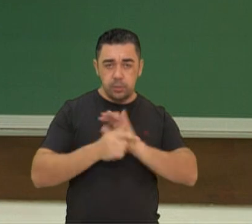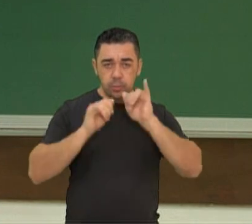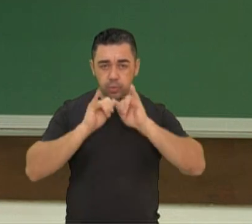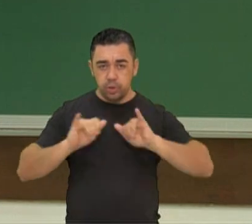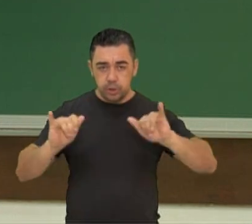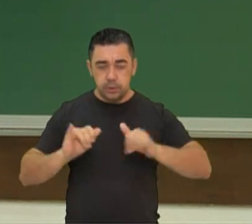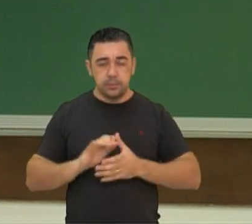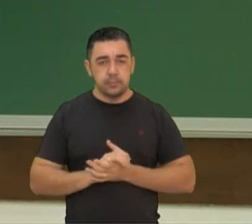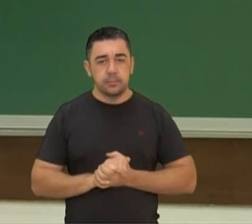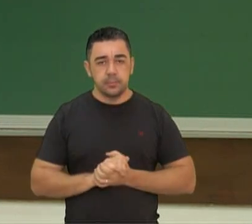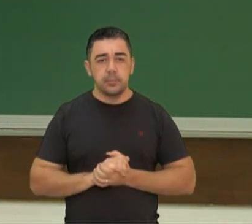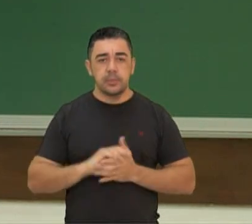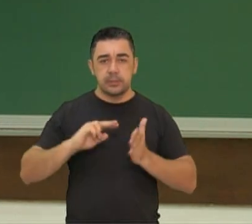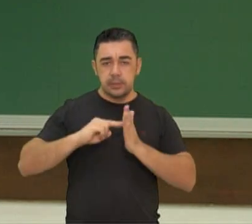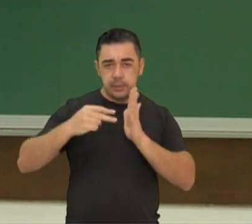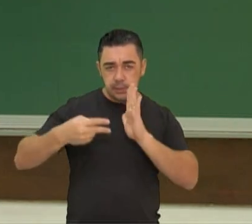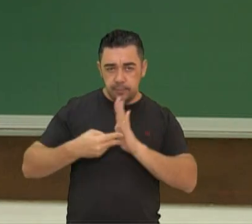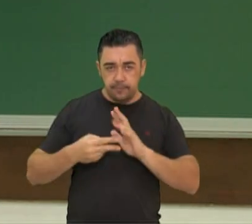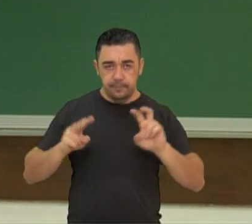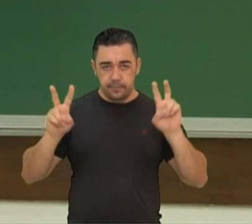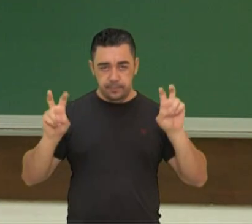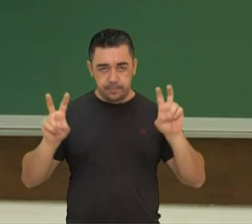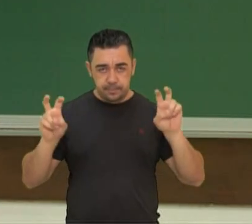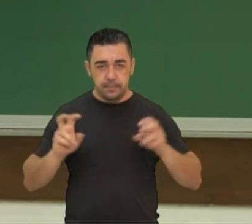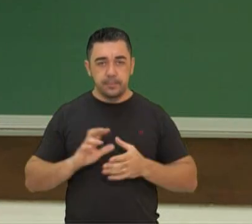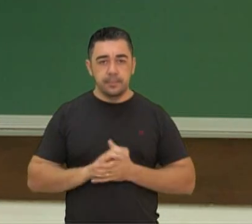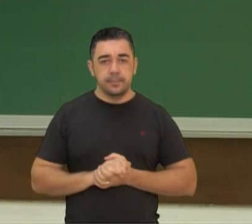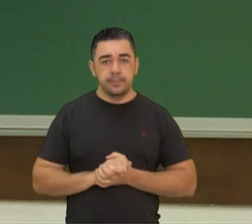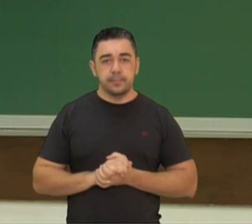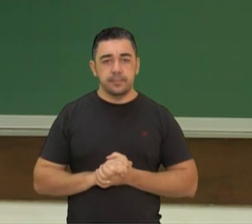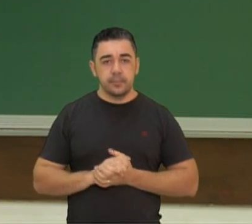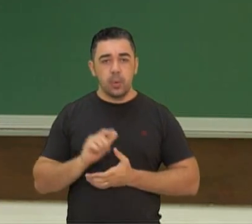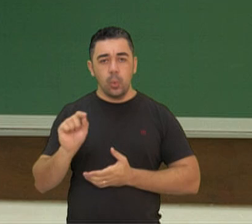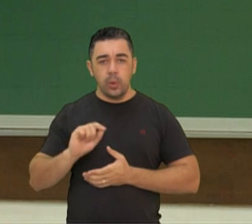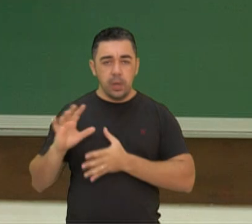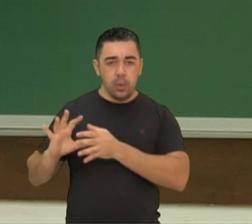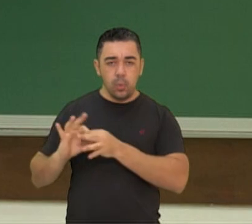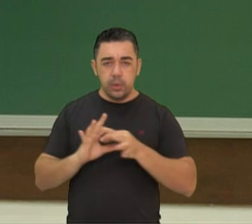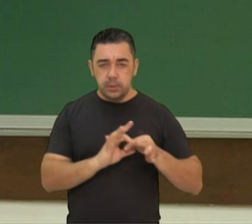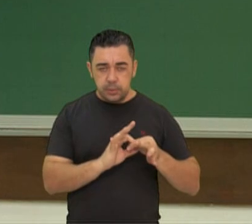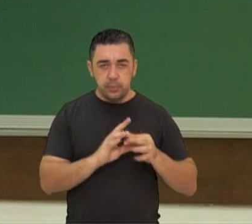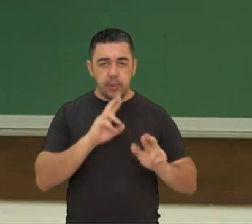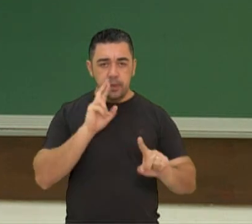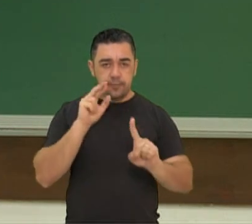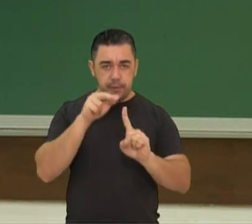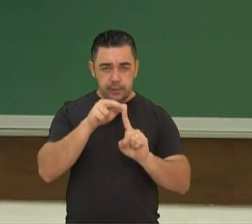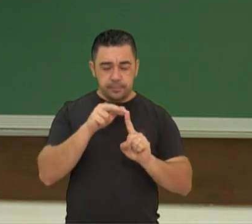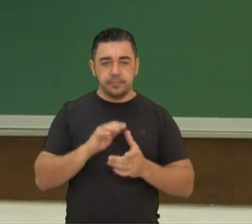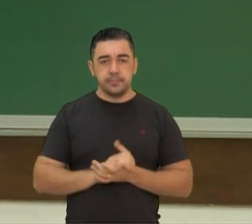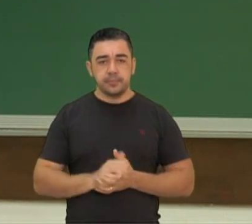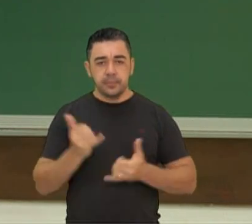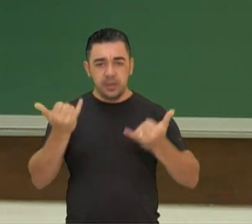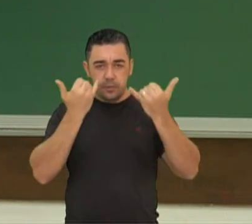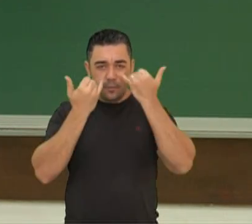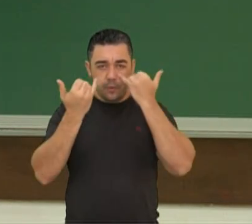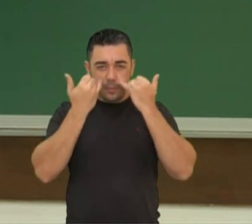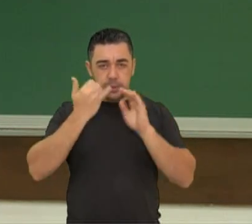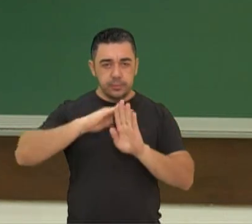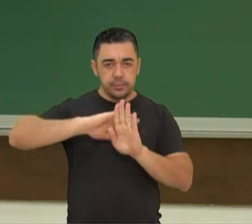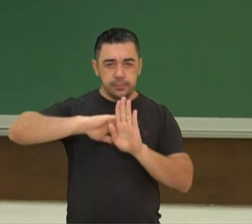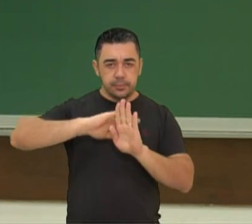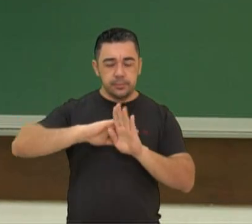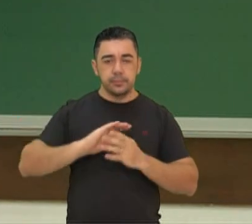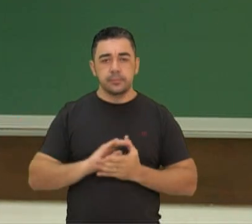notícia, significado de expressões, coesão referencial e informações explícitas.